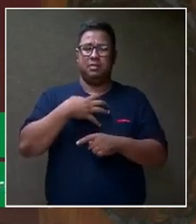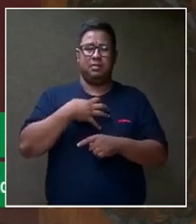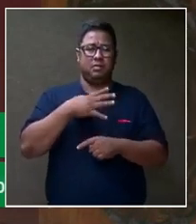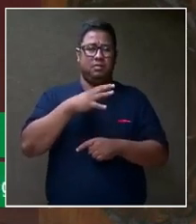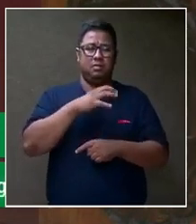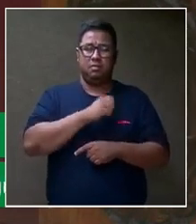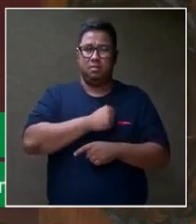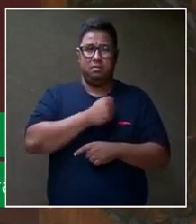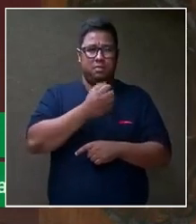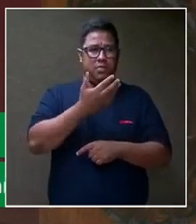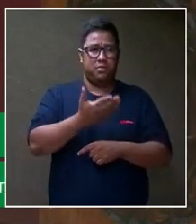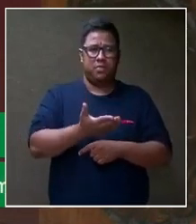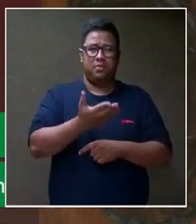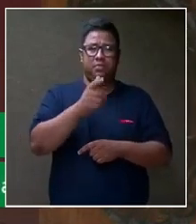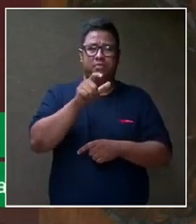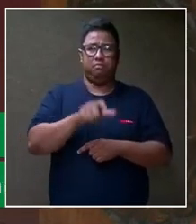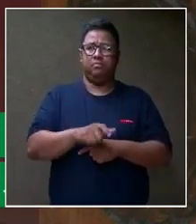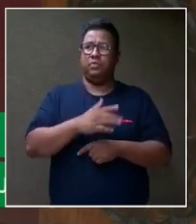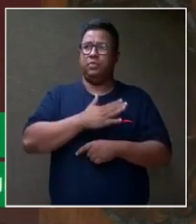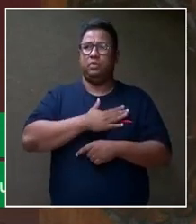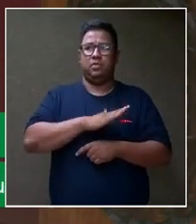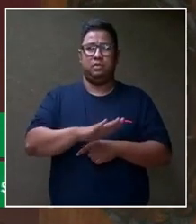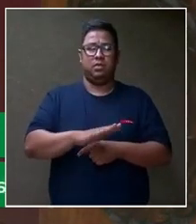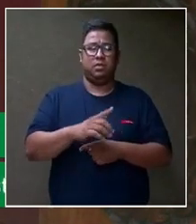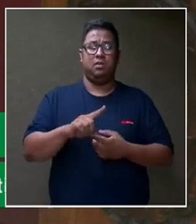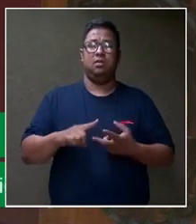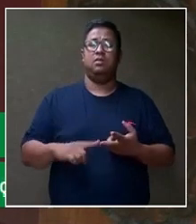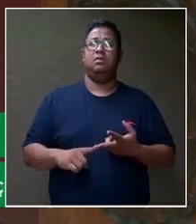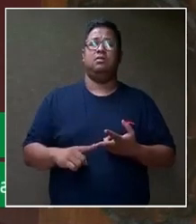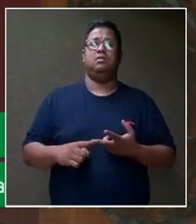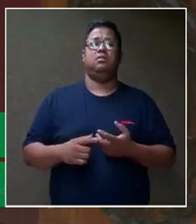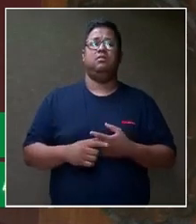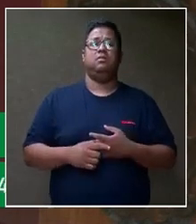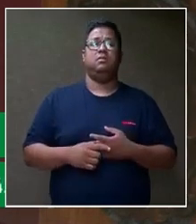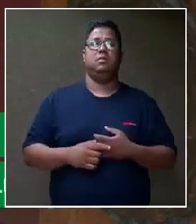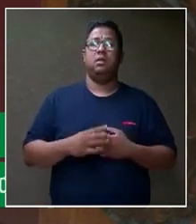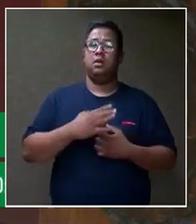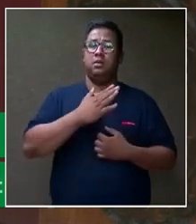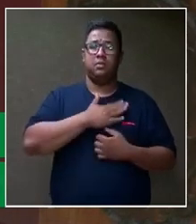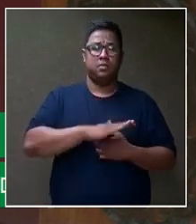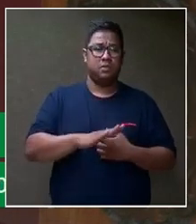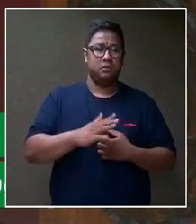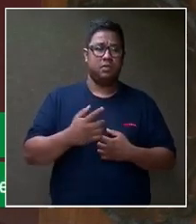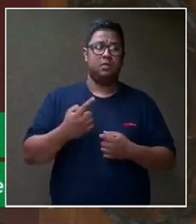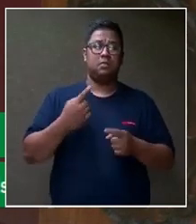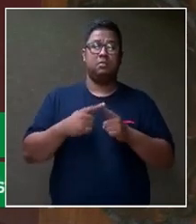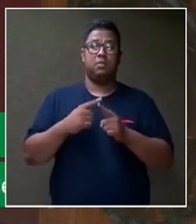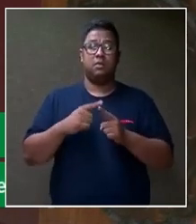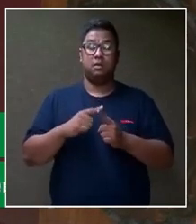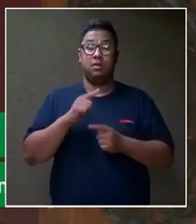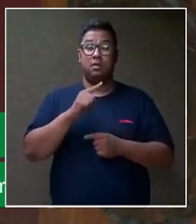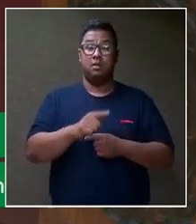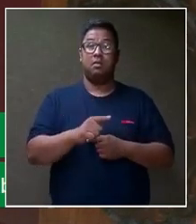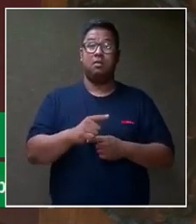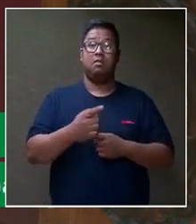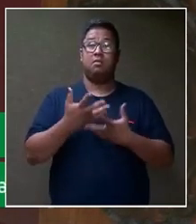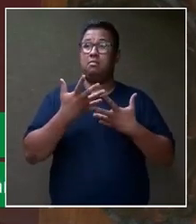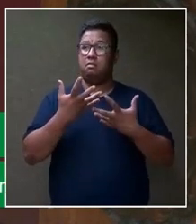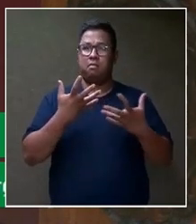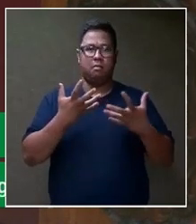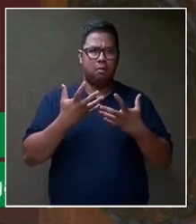por ele. Não tinha, não gostava dele mais. É, e ela não conseguia se sair, ele era muito